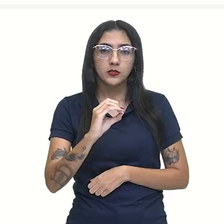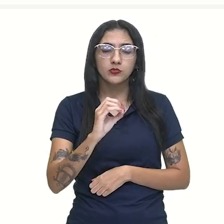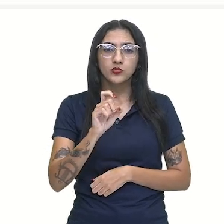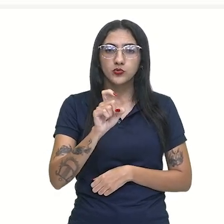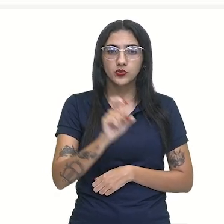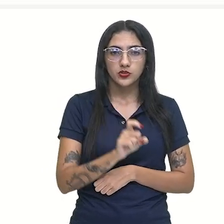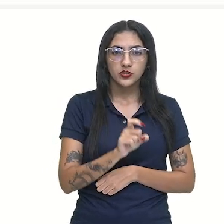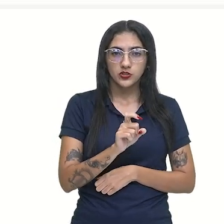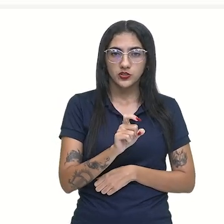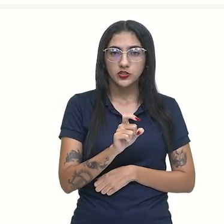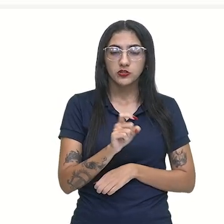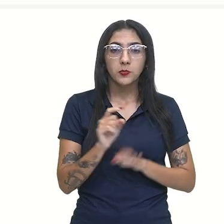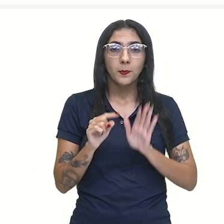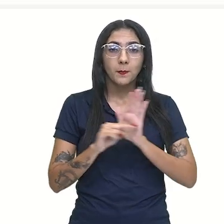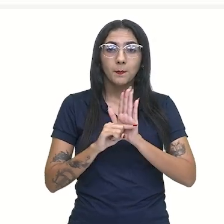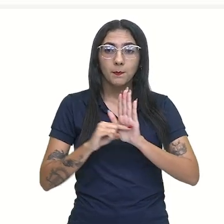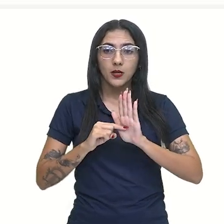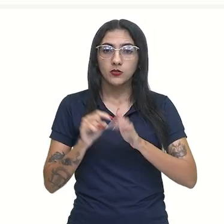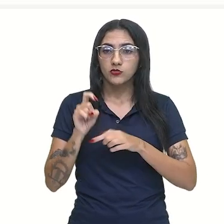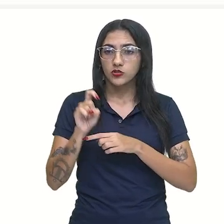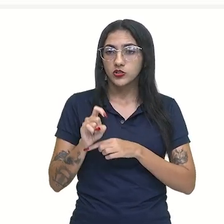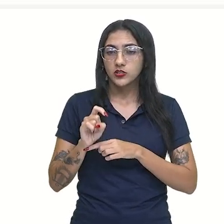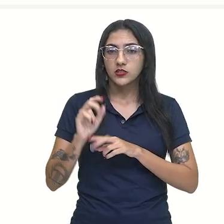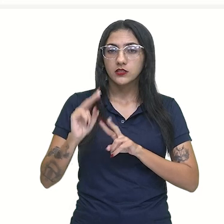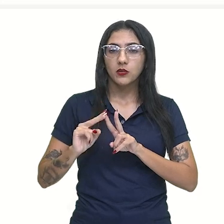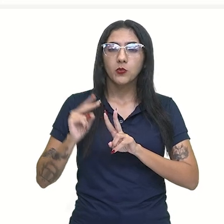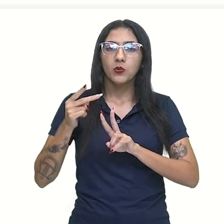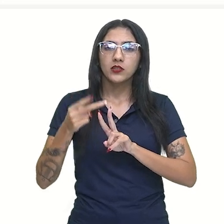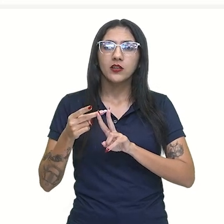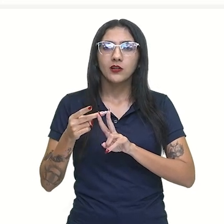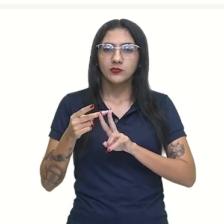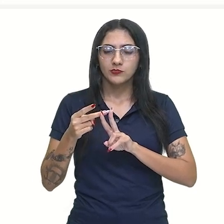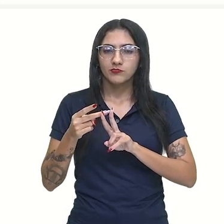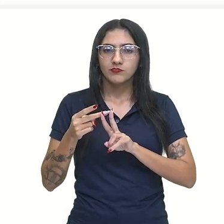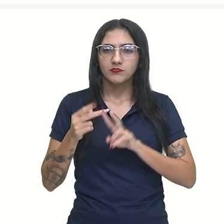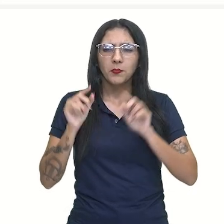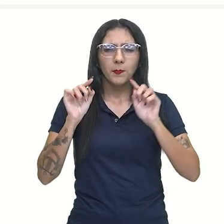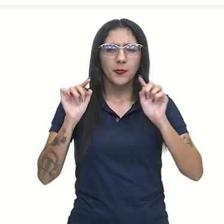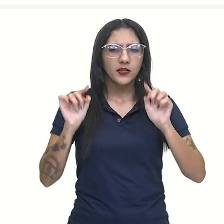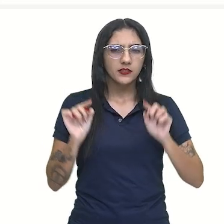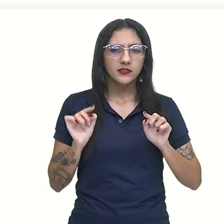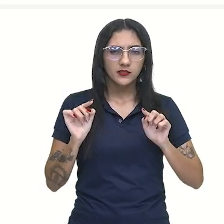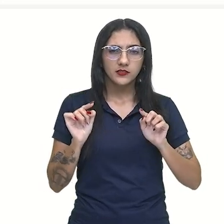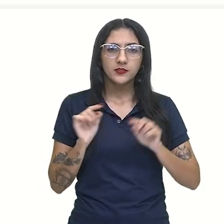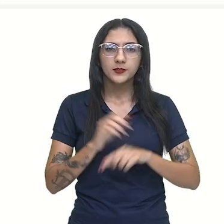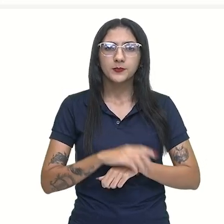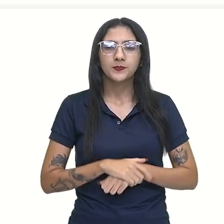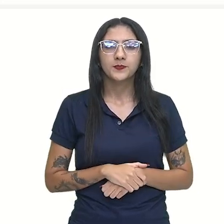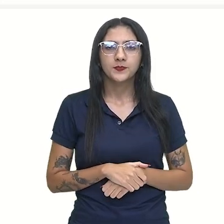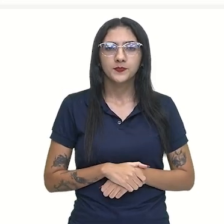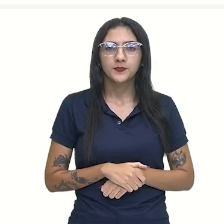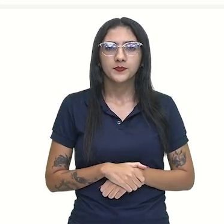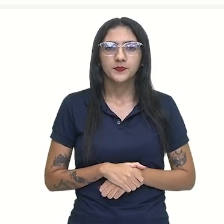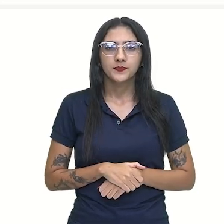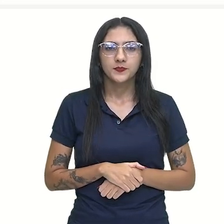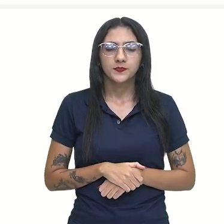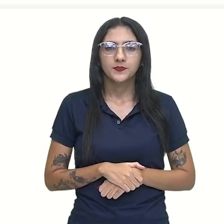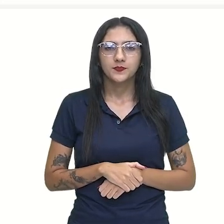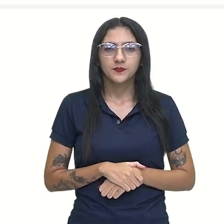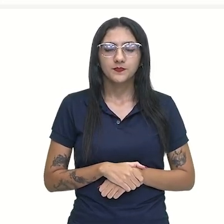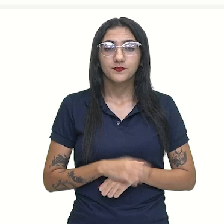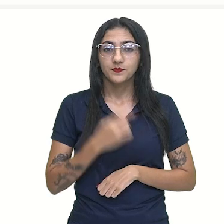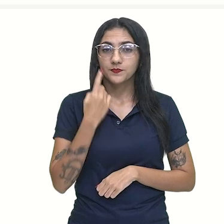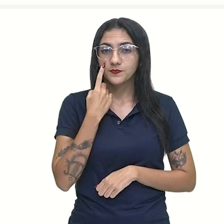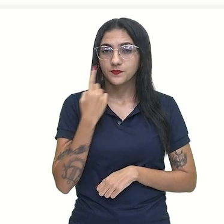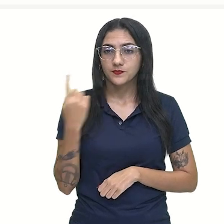5.000x menos x ao quadrado, eu vou botar aqui no parênteses, tá? Só para separar, não misturar tudo, tá